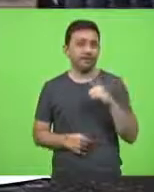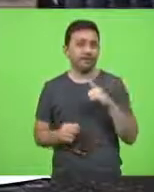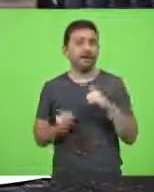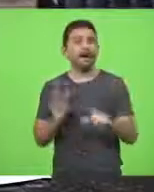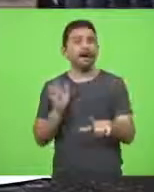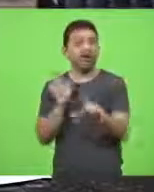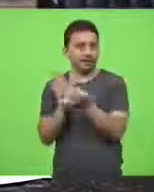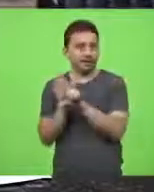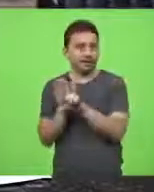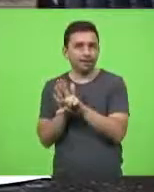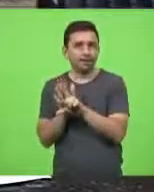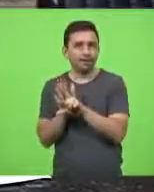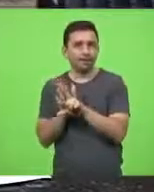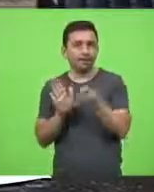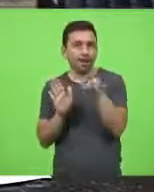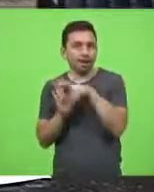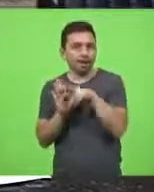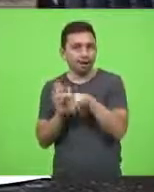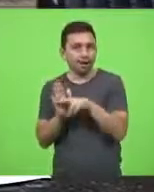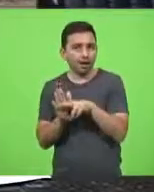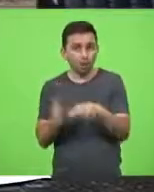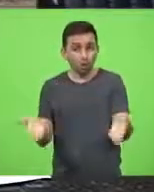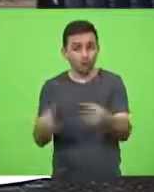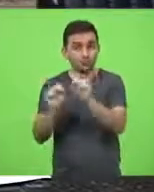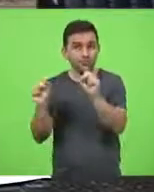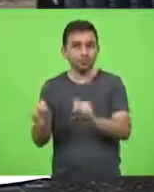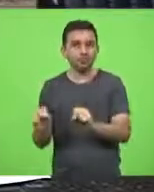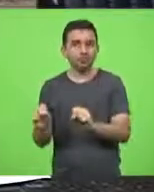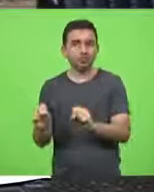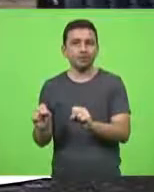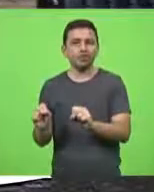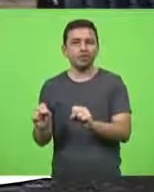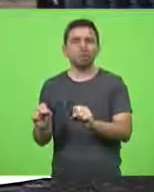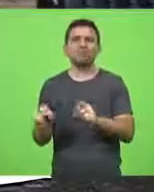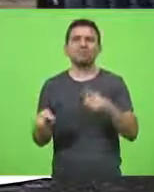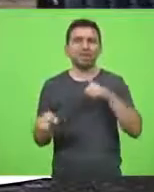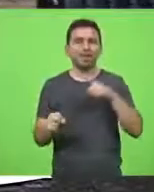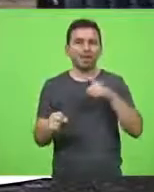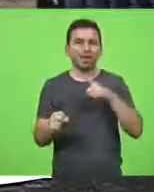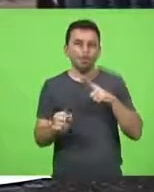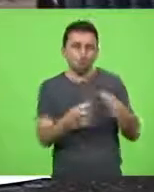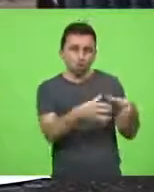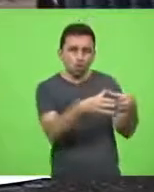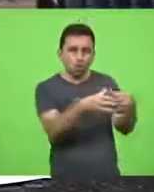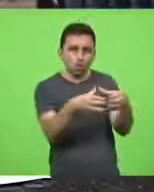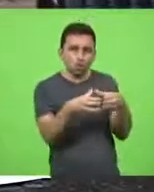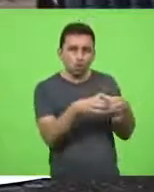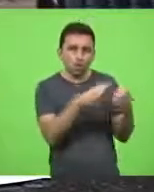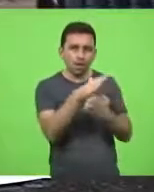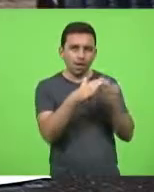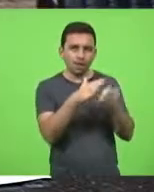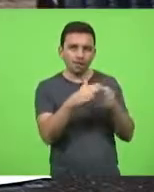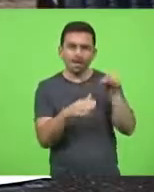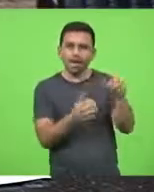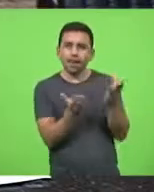sistema atual, foi concedido licenças para um grupo de empresas